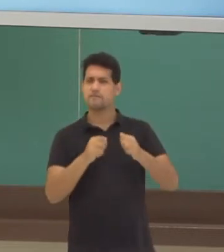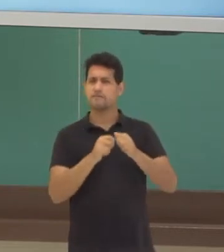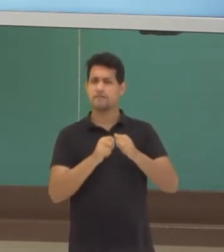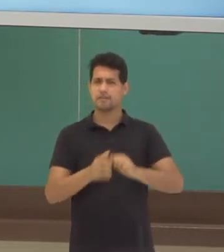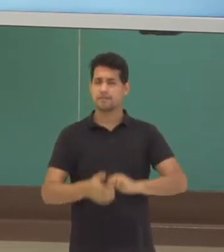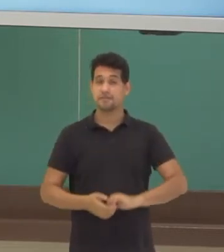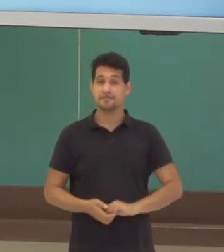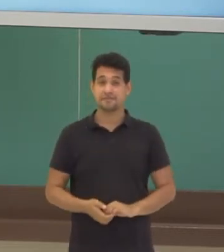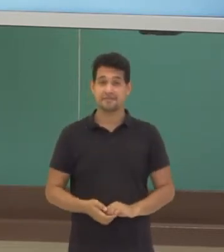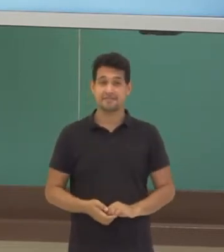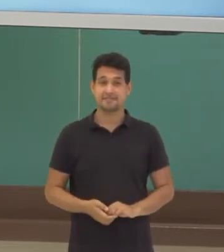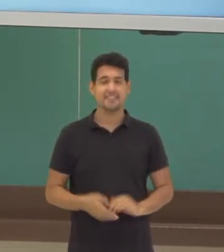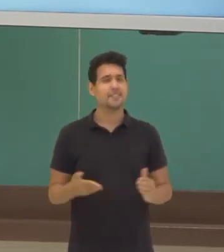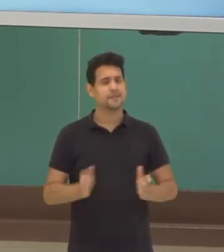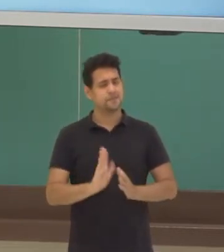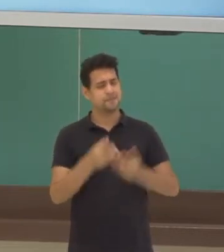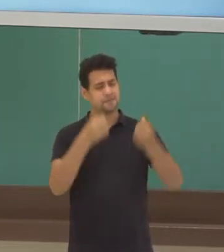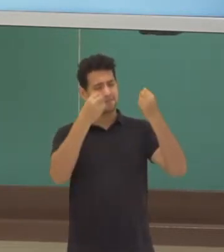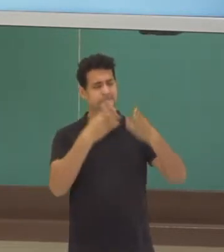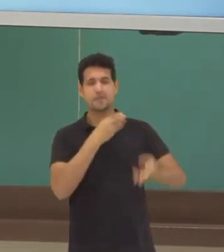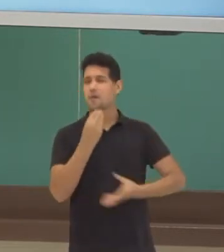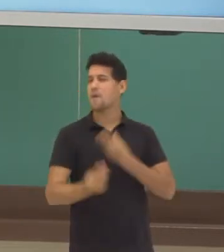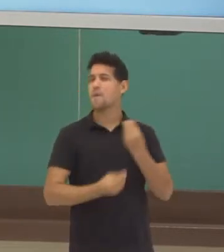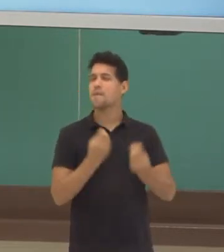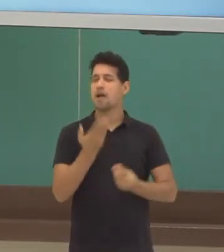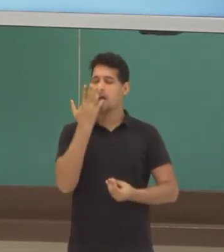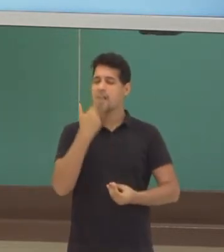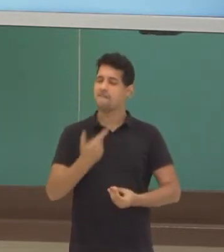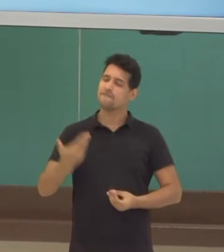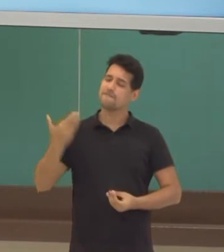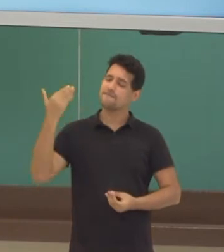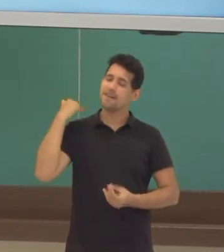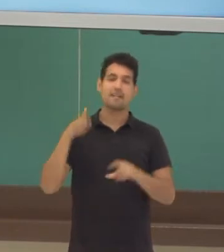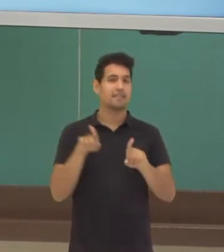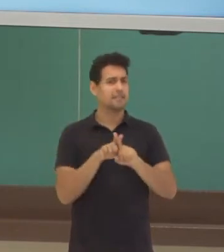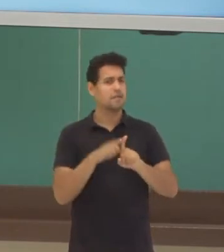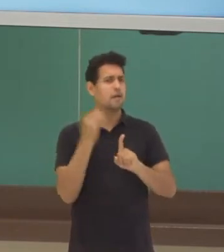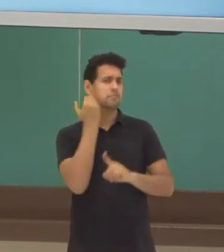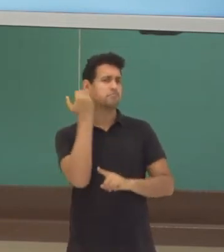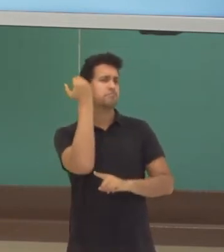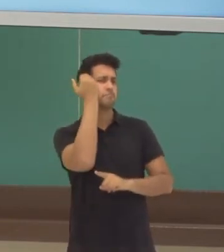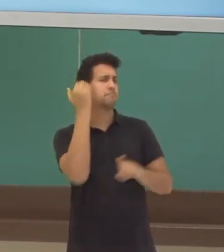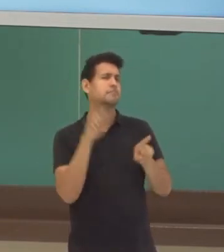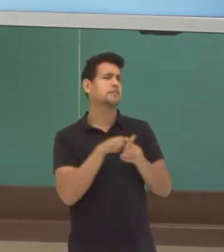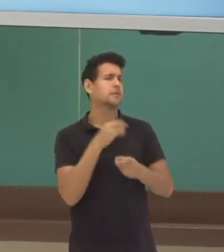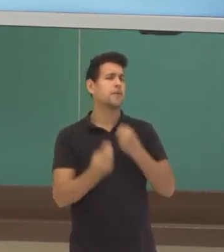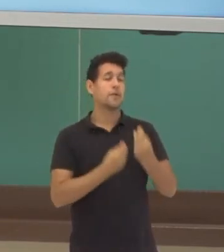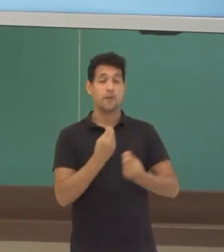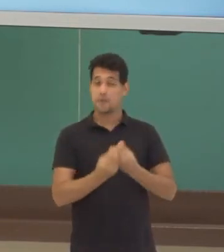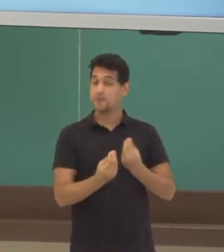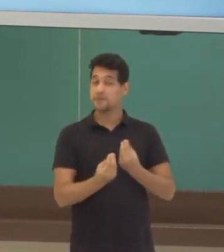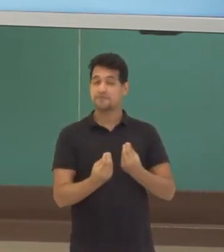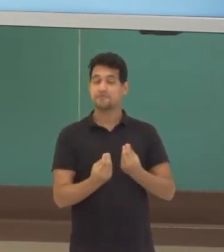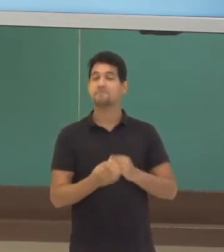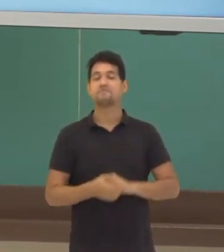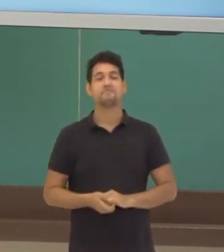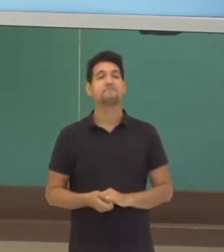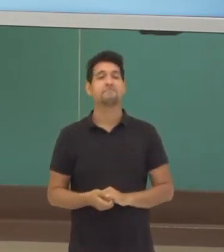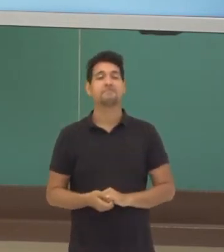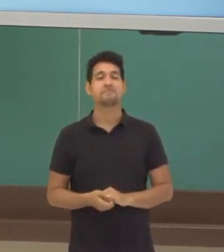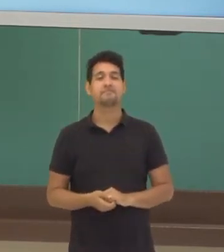destino. Íamos a todos os cantos que nos eram permitidos pelos adultos.